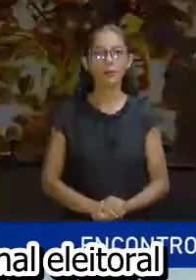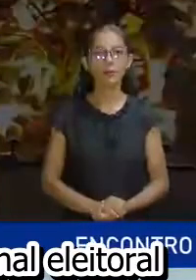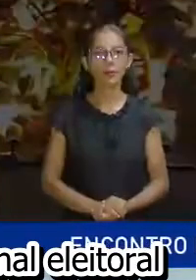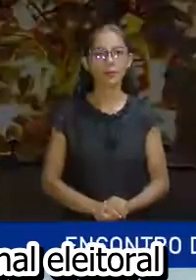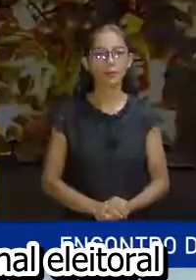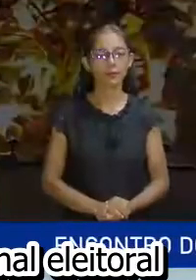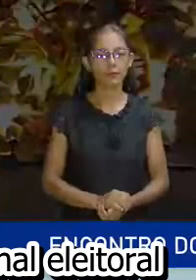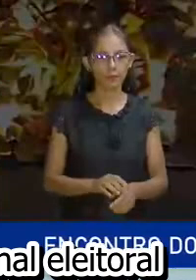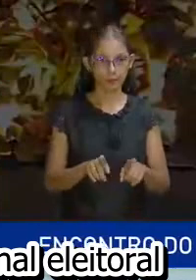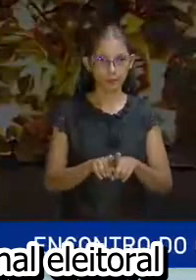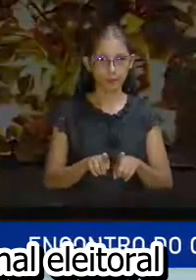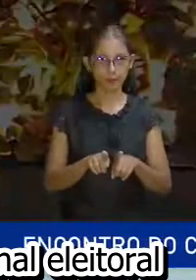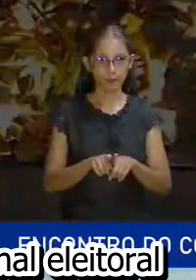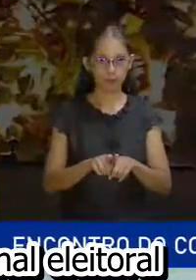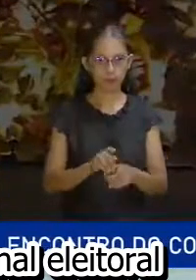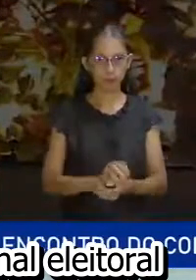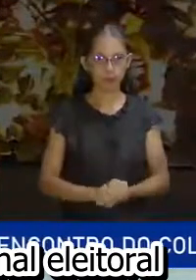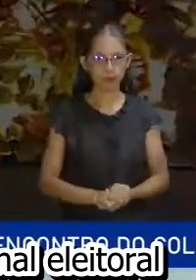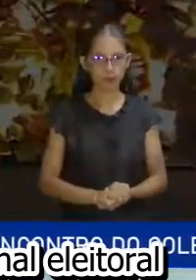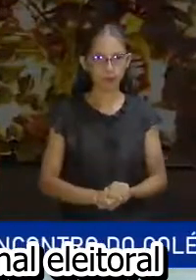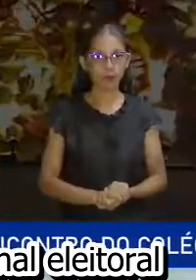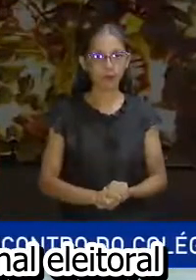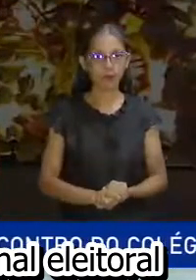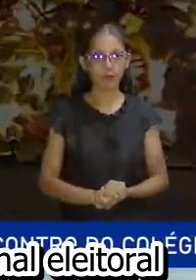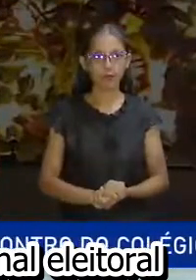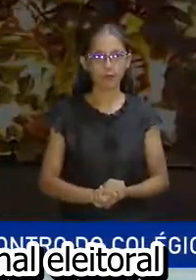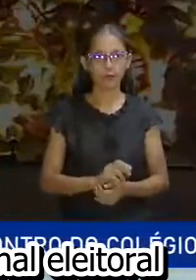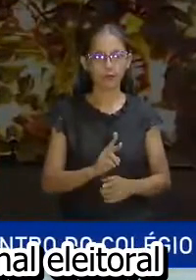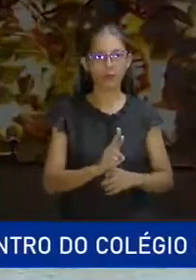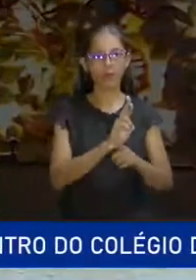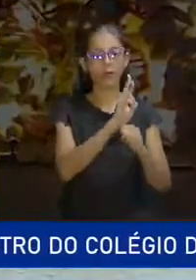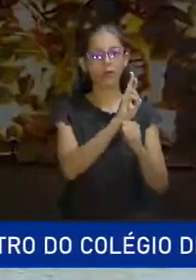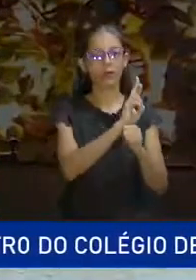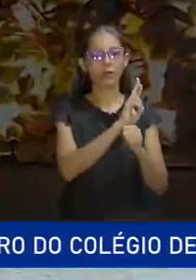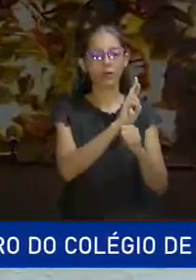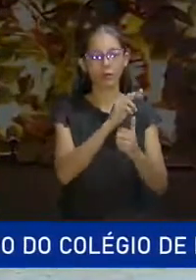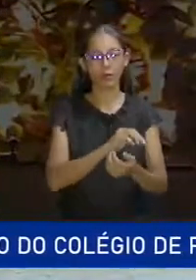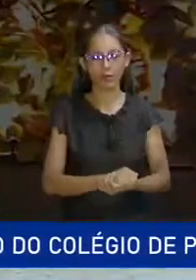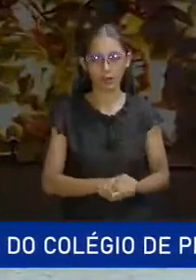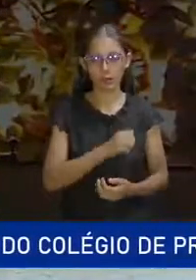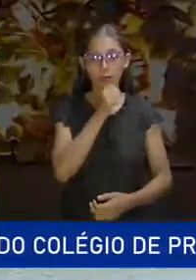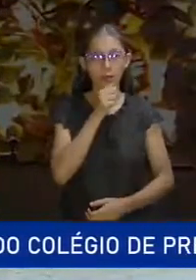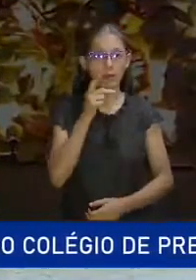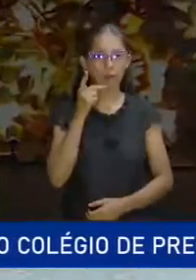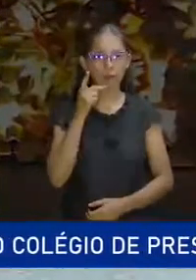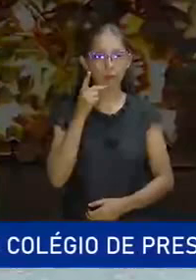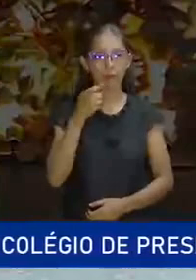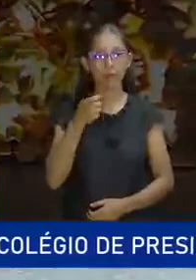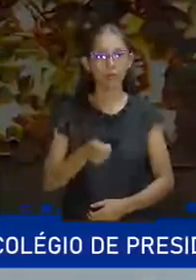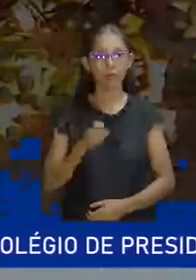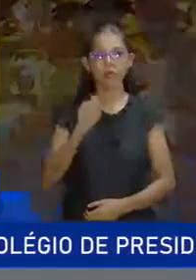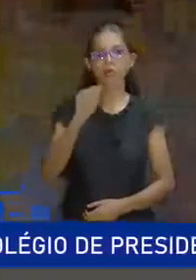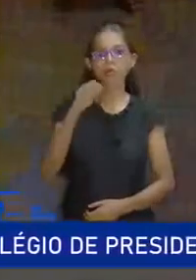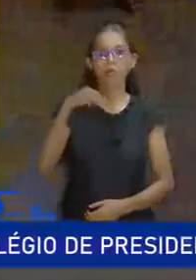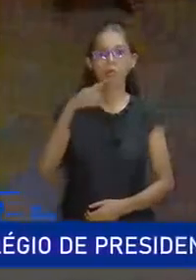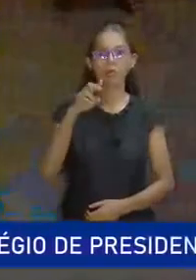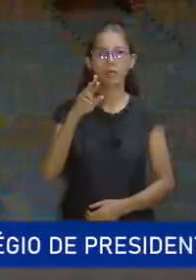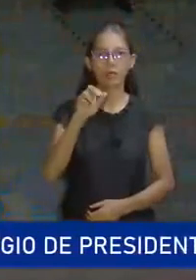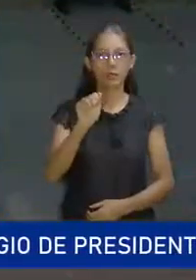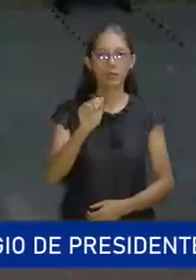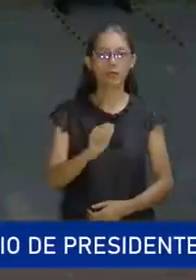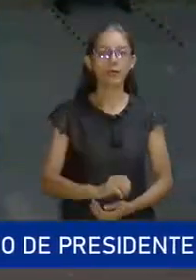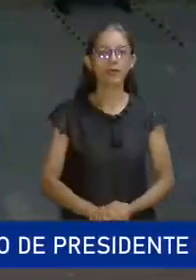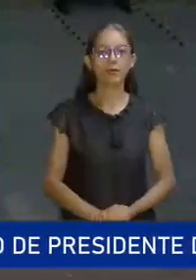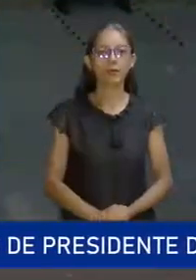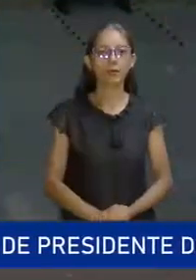Fazendo parte da mesa também está a Procuradora Regional Eleitoral do Amapá, doutora Sara Cavalcante.